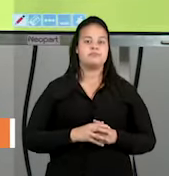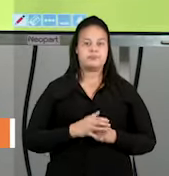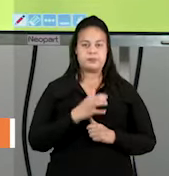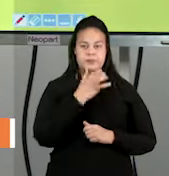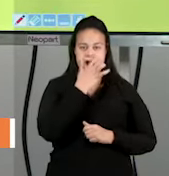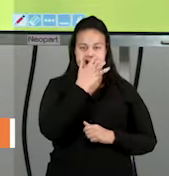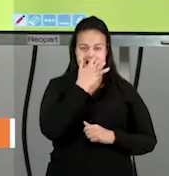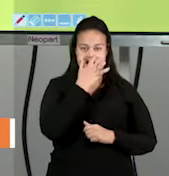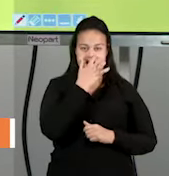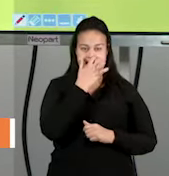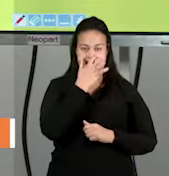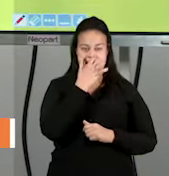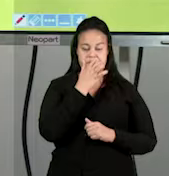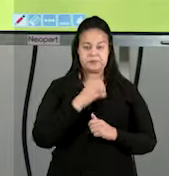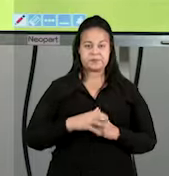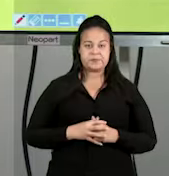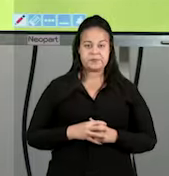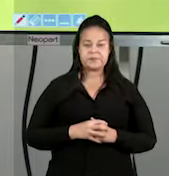Bom,